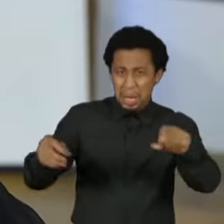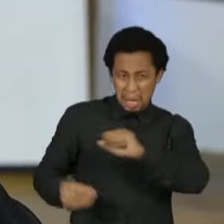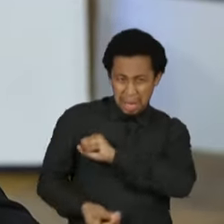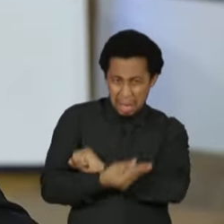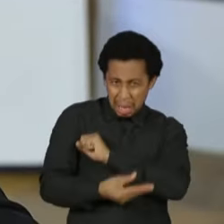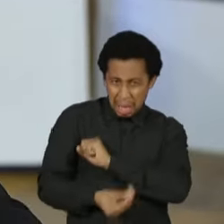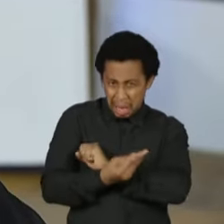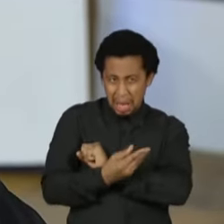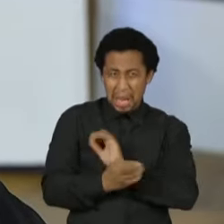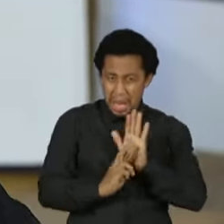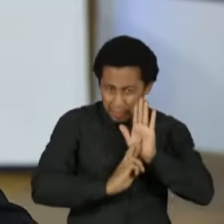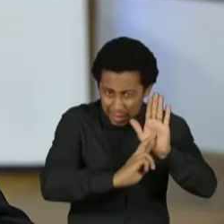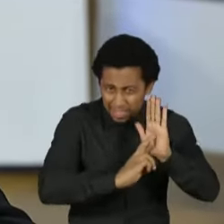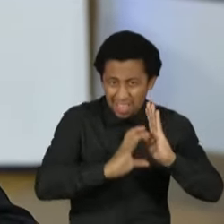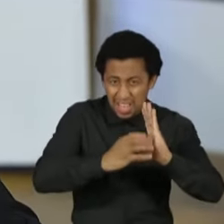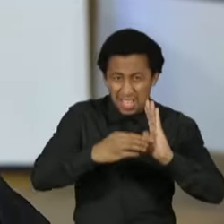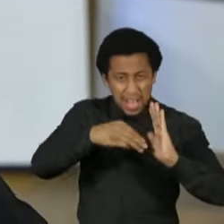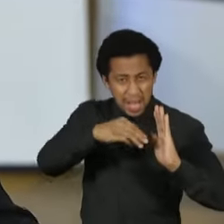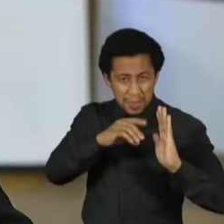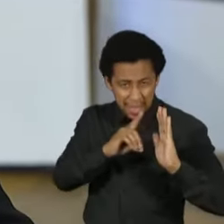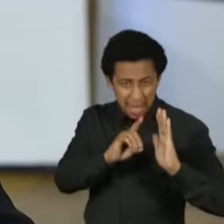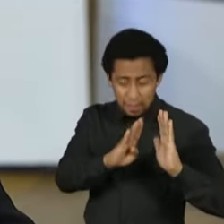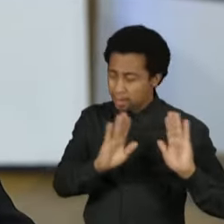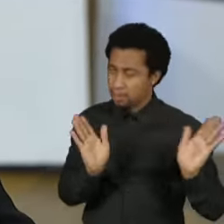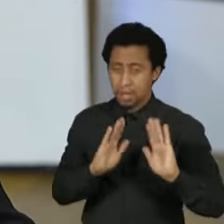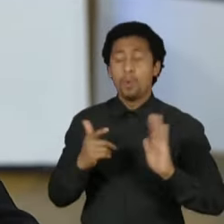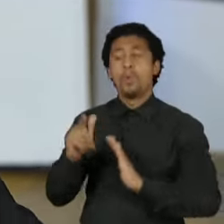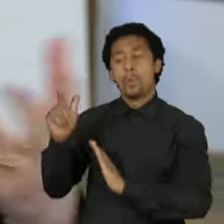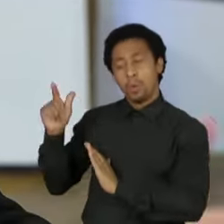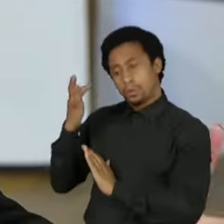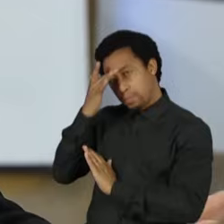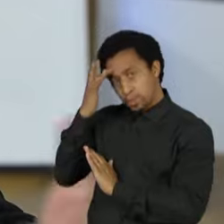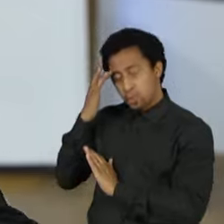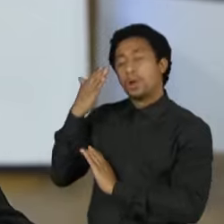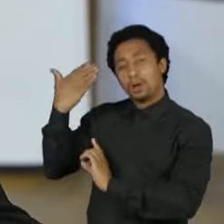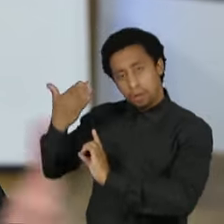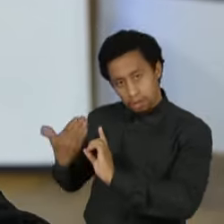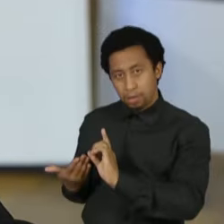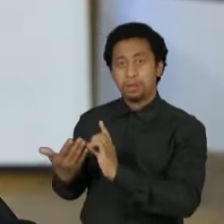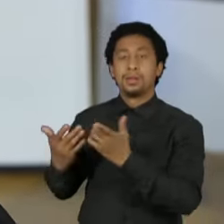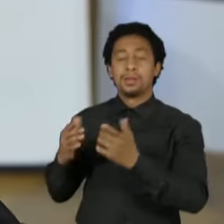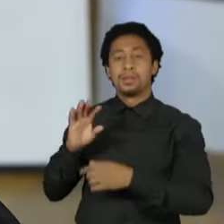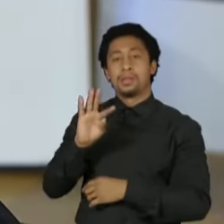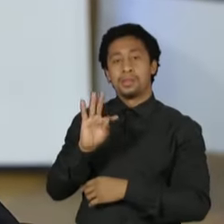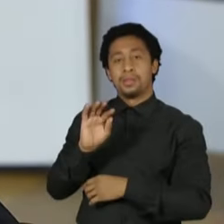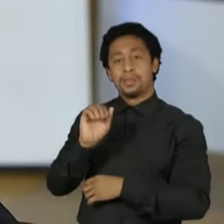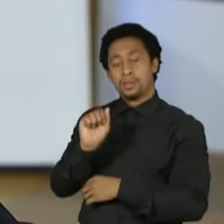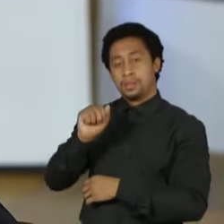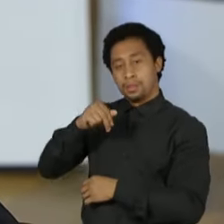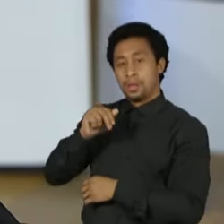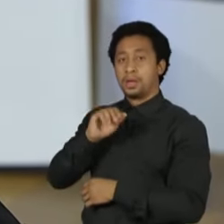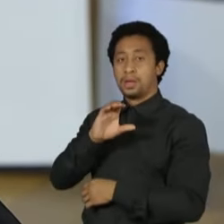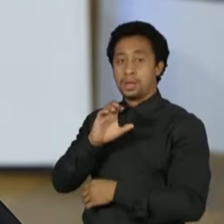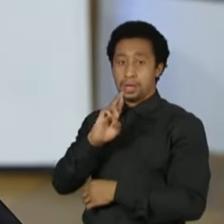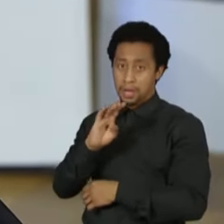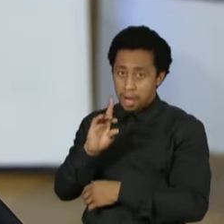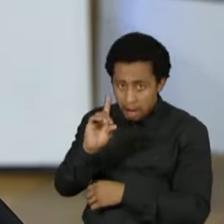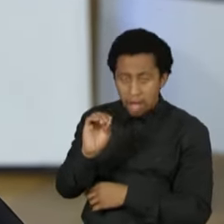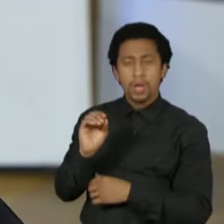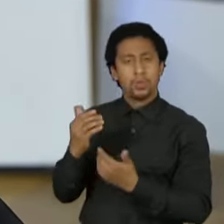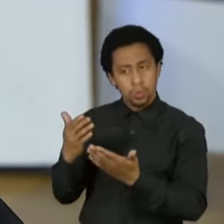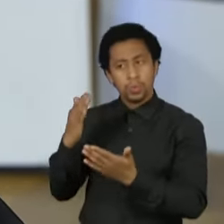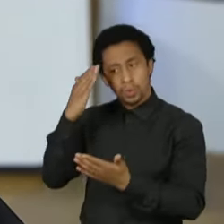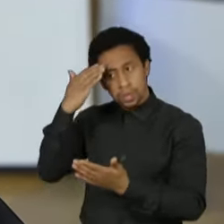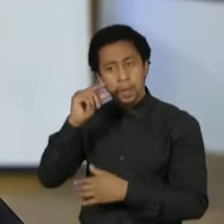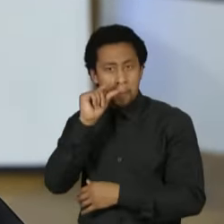Ulisses Guimarães, de Mário Covas, de Tancredo Neves, de Pedro Simão. O meu MDB é o MDB da ética, da responsabilidade,